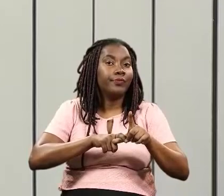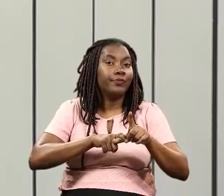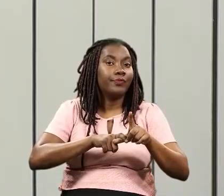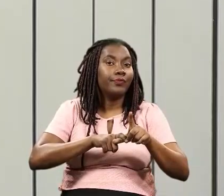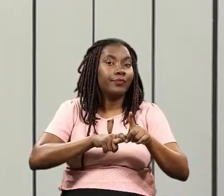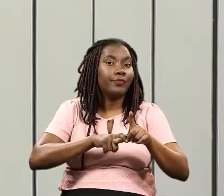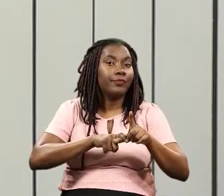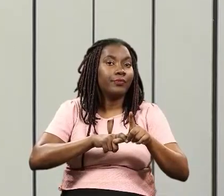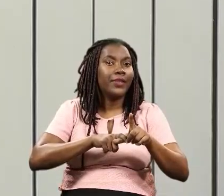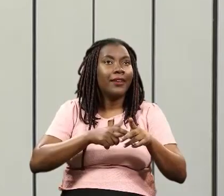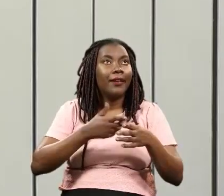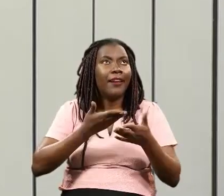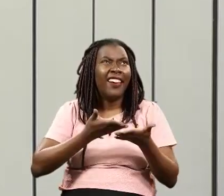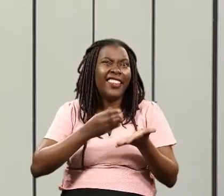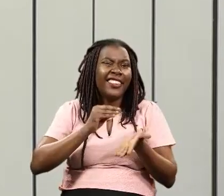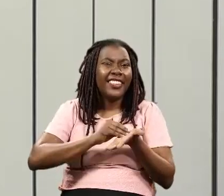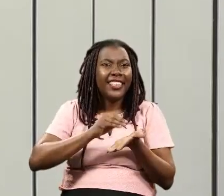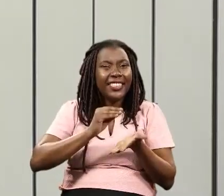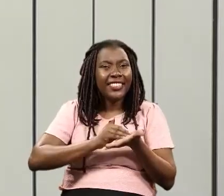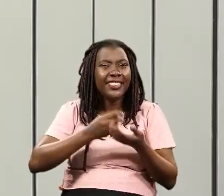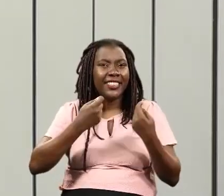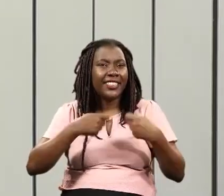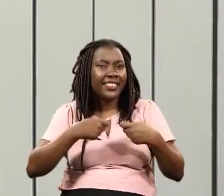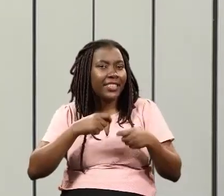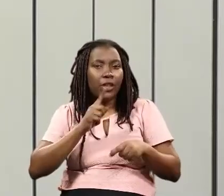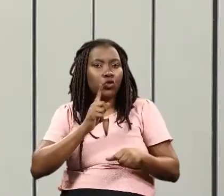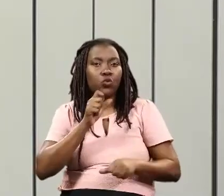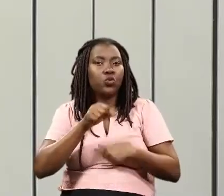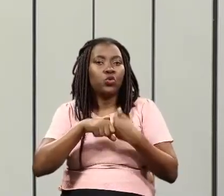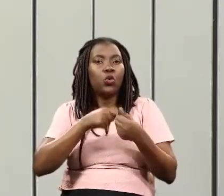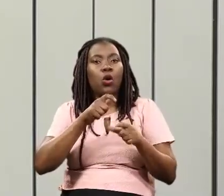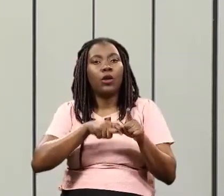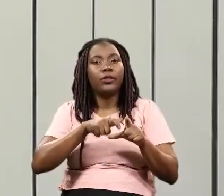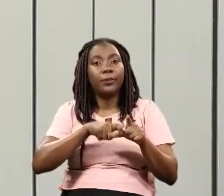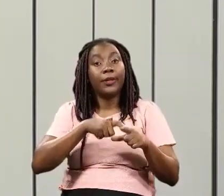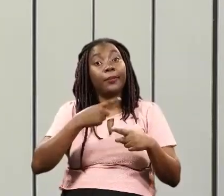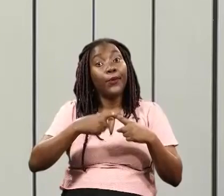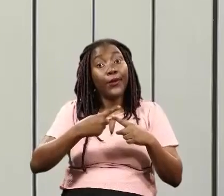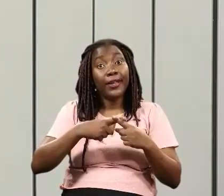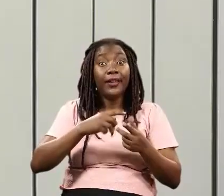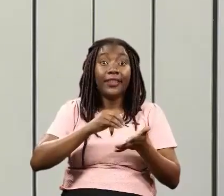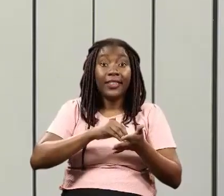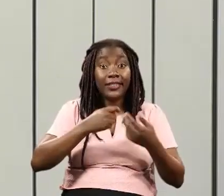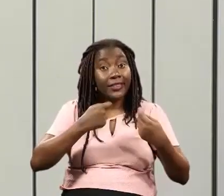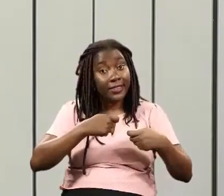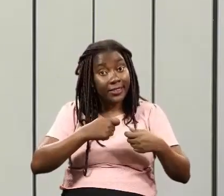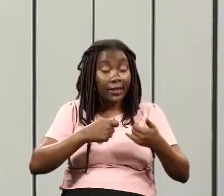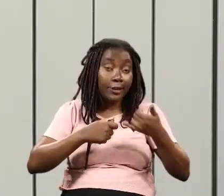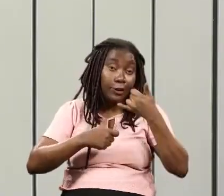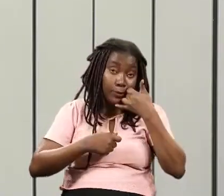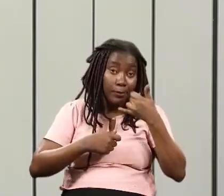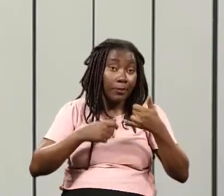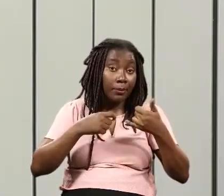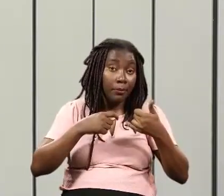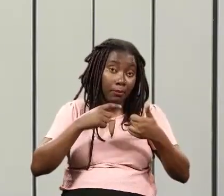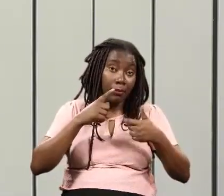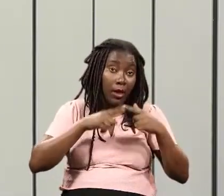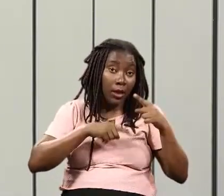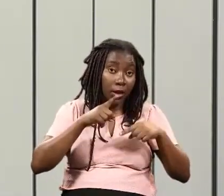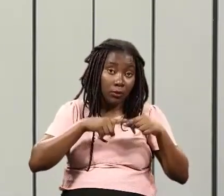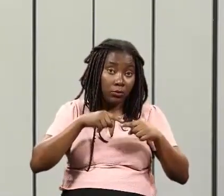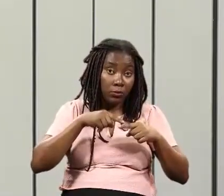para que essa necessidade não se torne uma dependência, né? Porque a necessidade de você ter o aparelho para